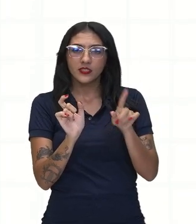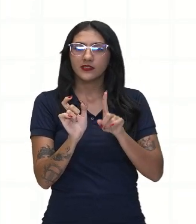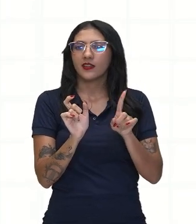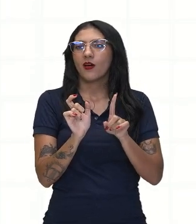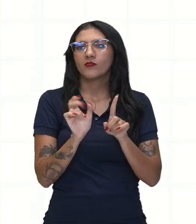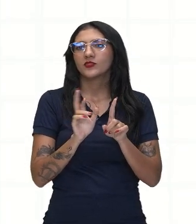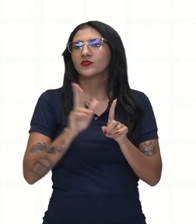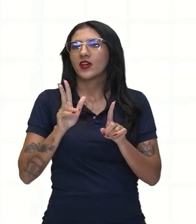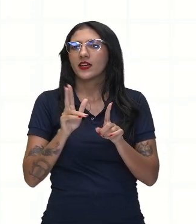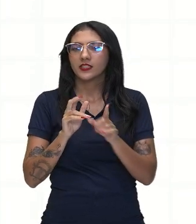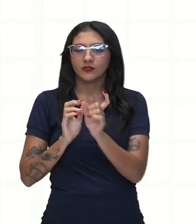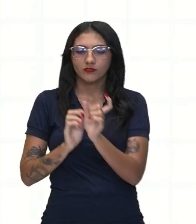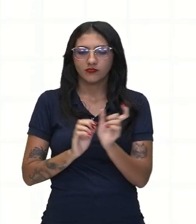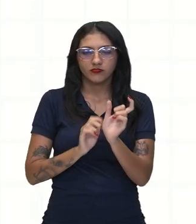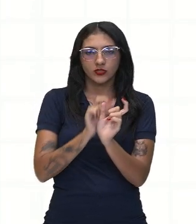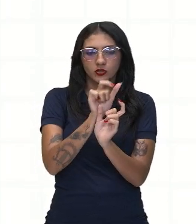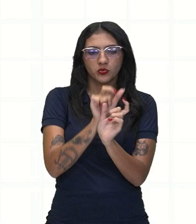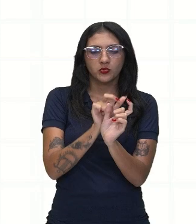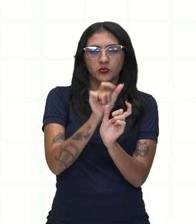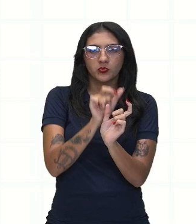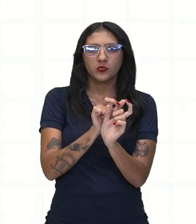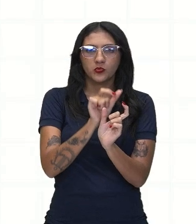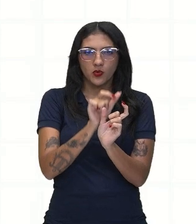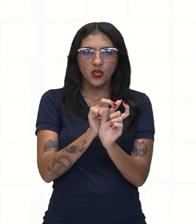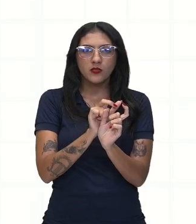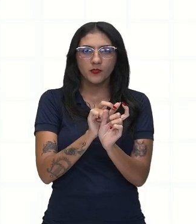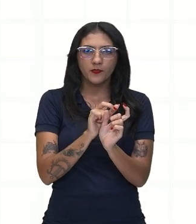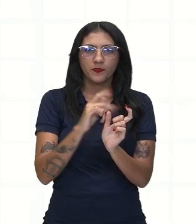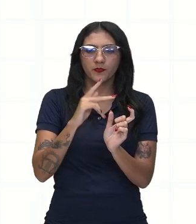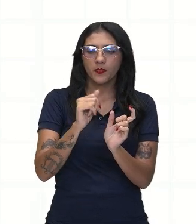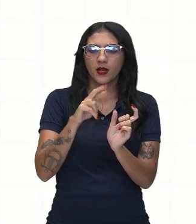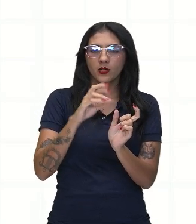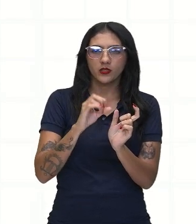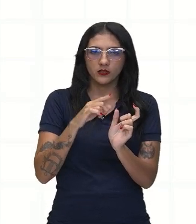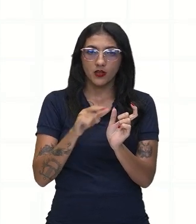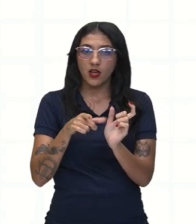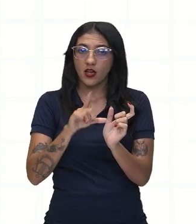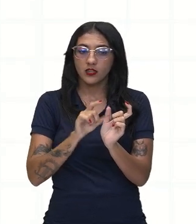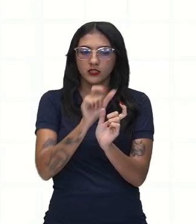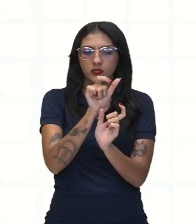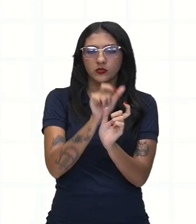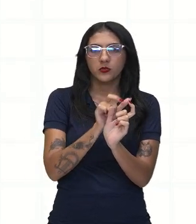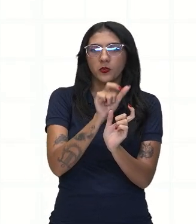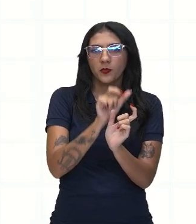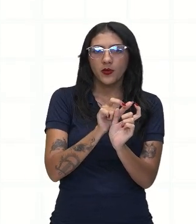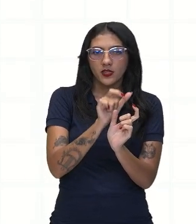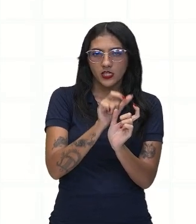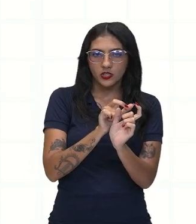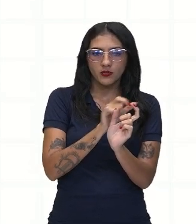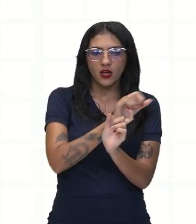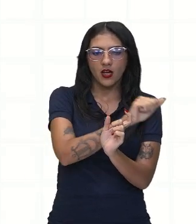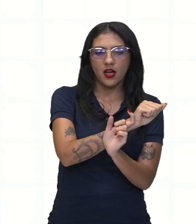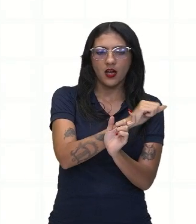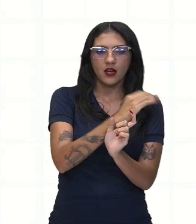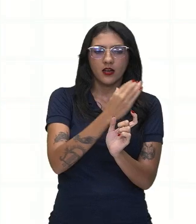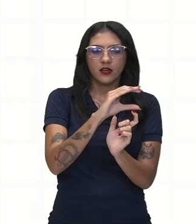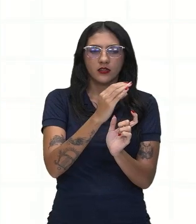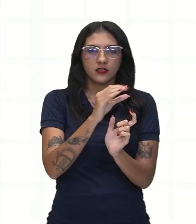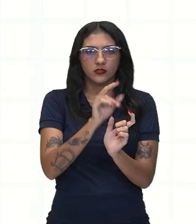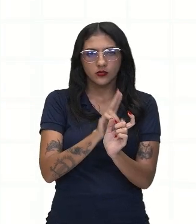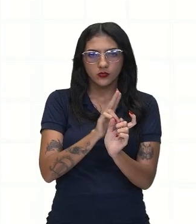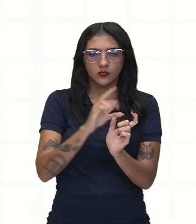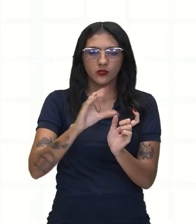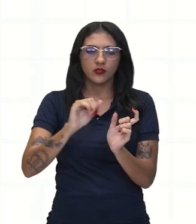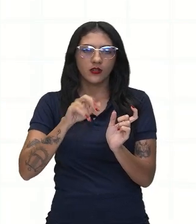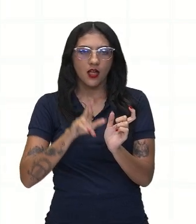oxítona, porque ela é a última. Nesse caso, é a paroxítona que recebe. É a penúltima sílaba que vai receber,